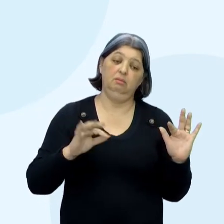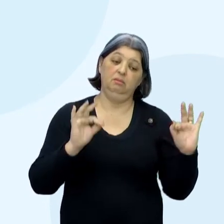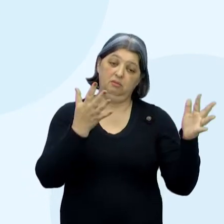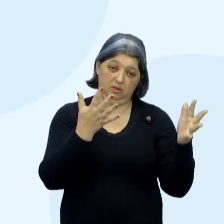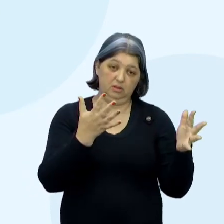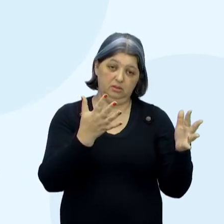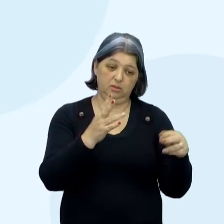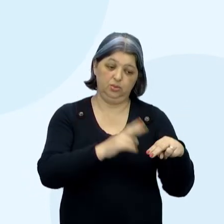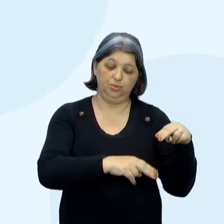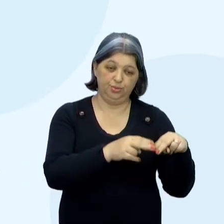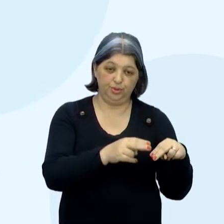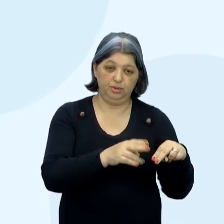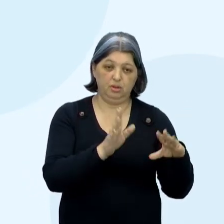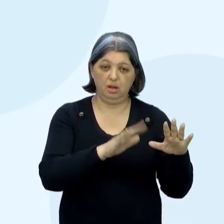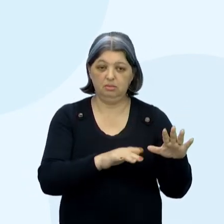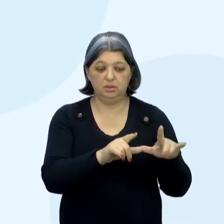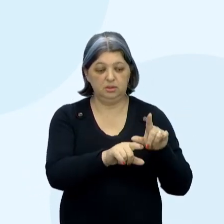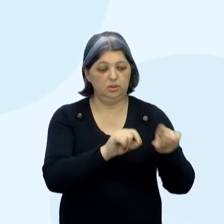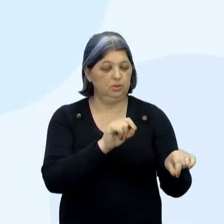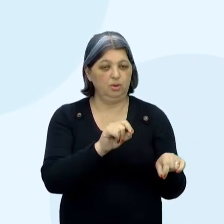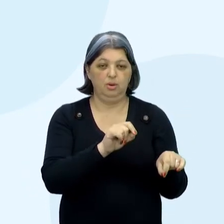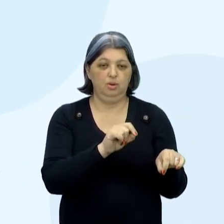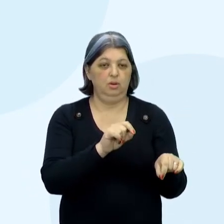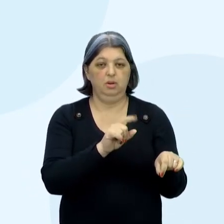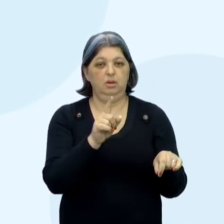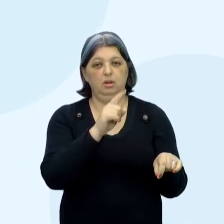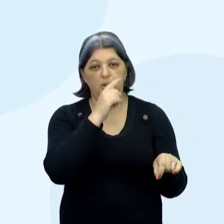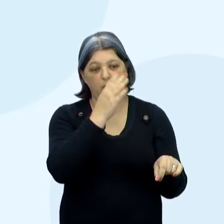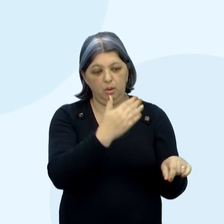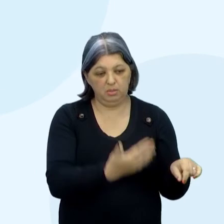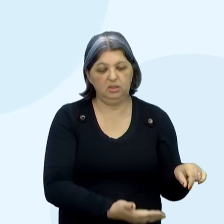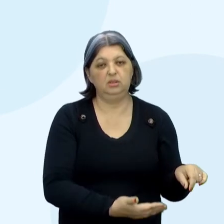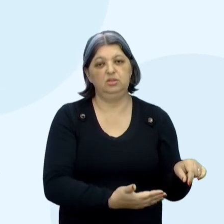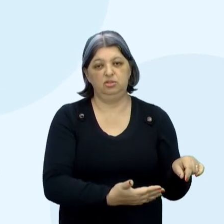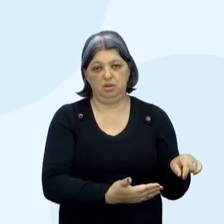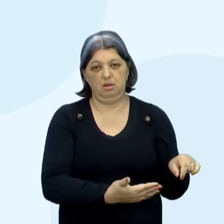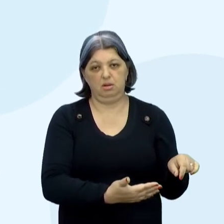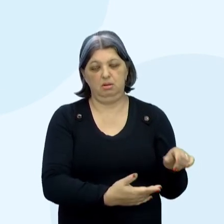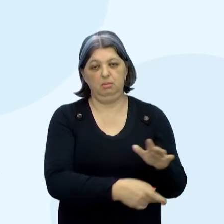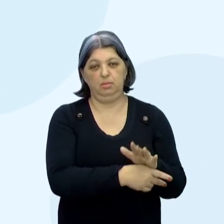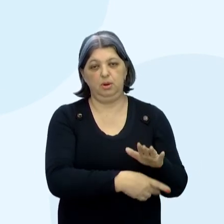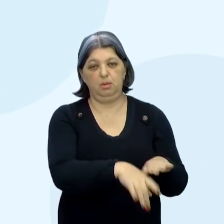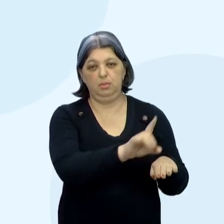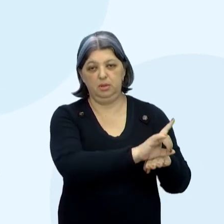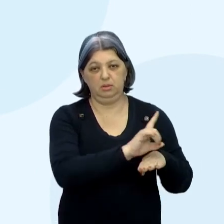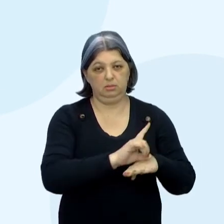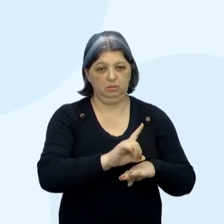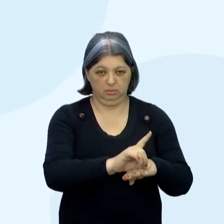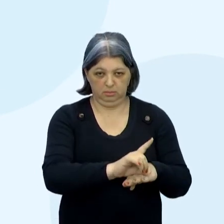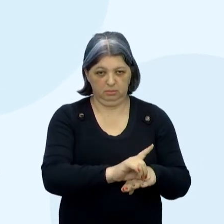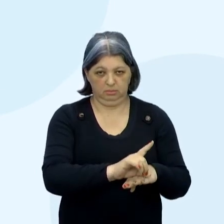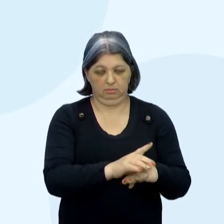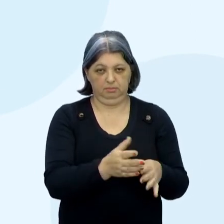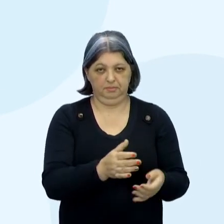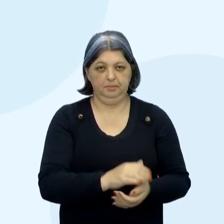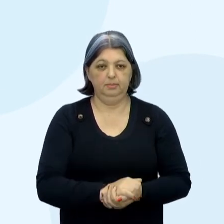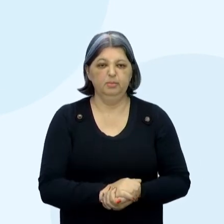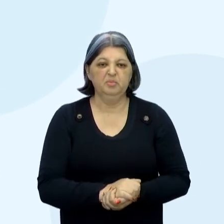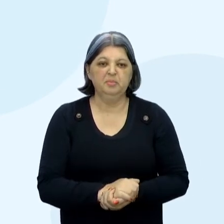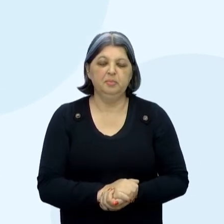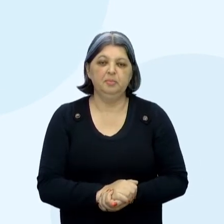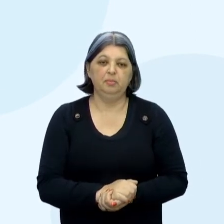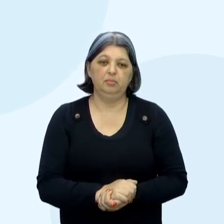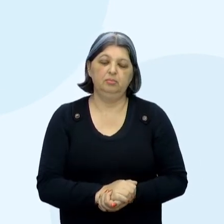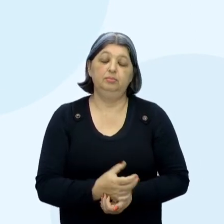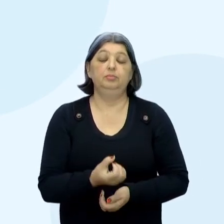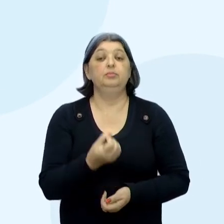juninas que escolhem não homenagear determinados santos sob qualquer aspecto.